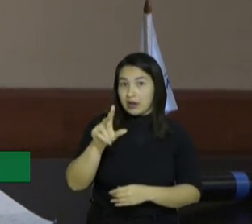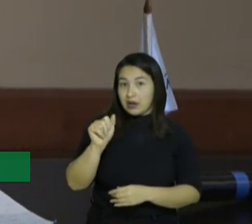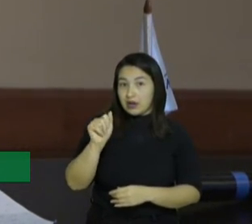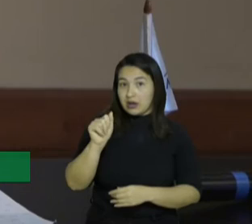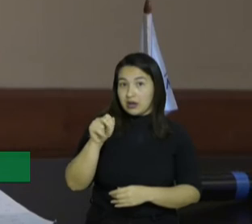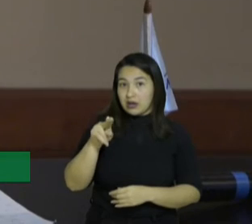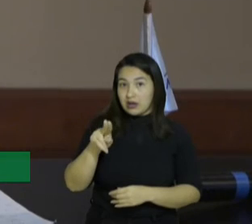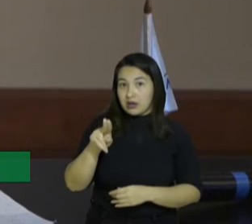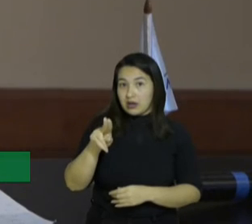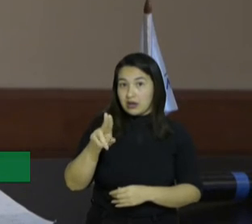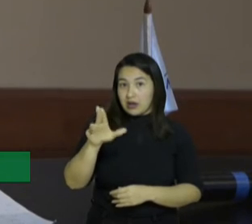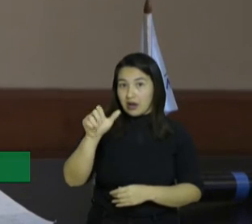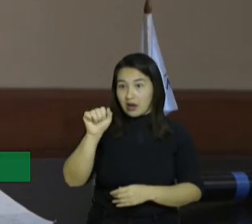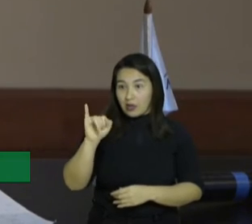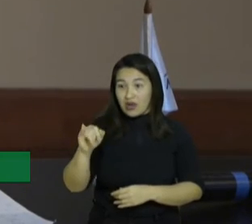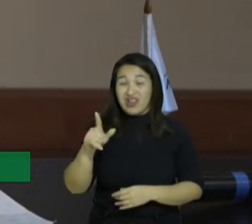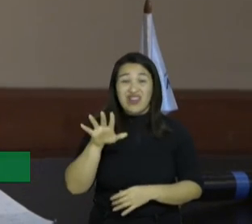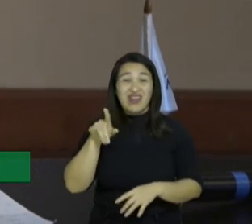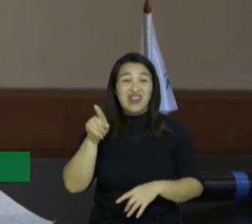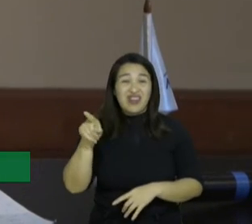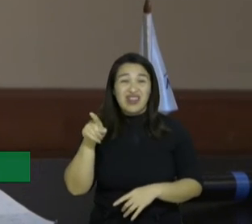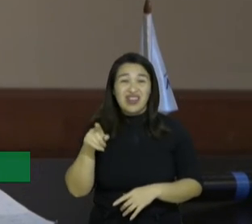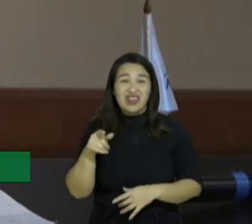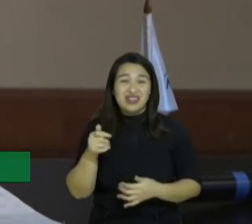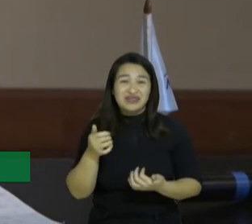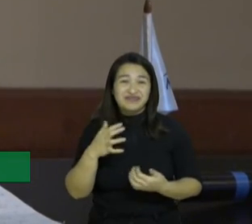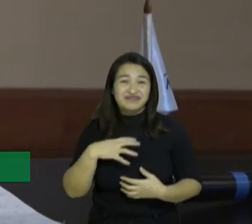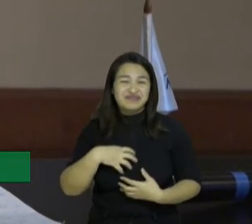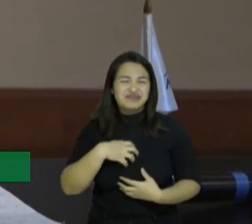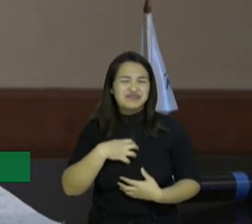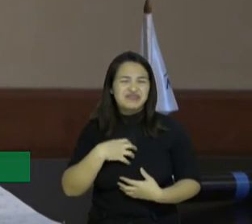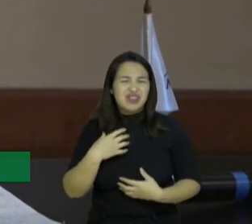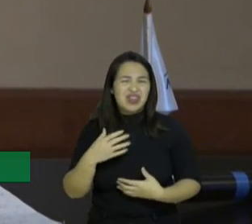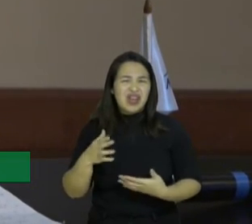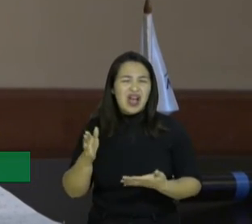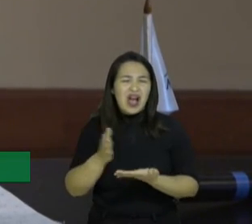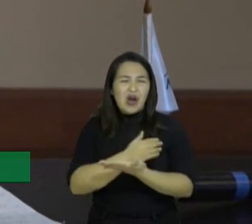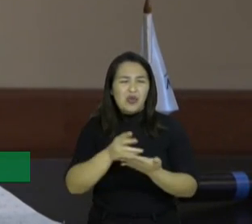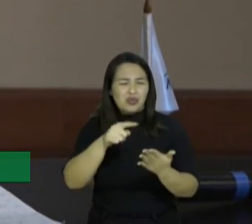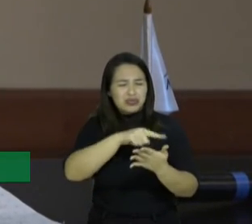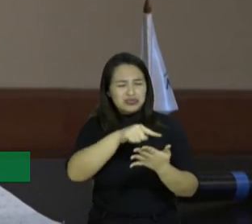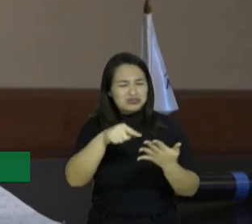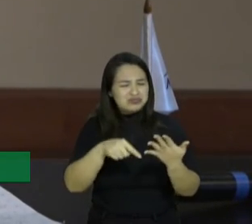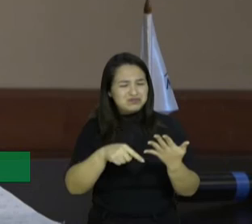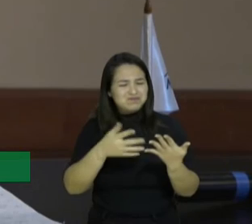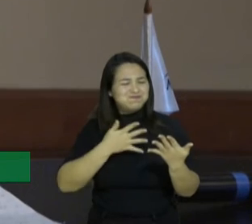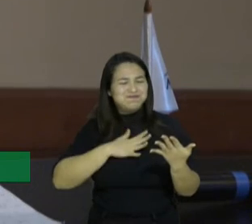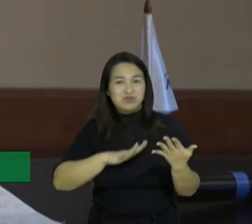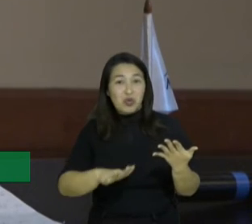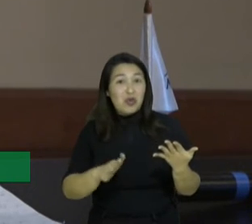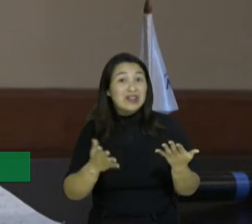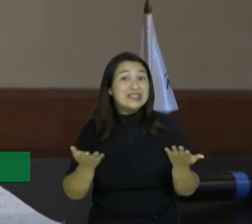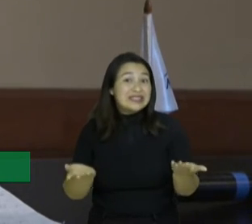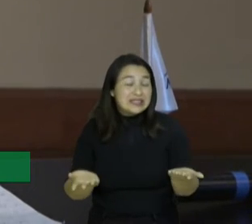insatisfações com com pré-acordo Então acho acho acho que não sairá no curto prazo e aí para terminar